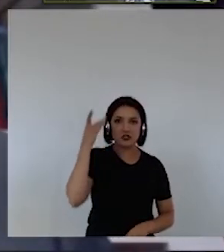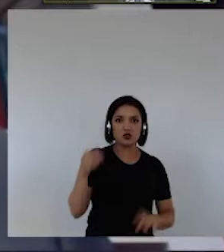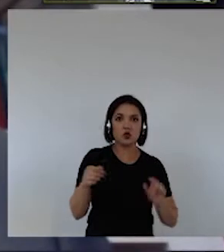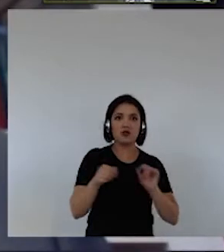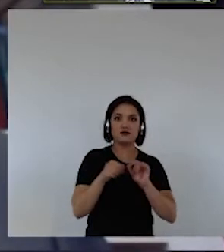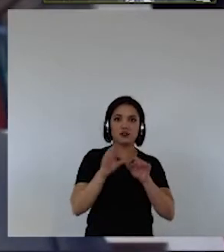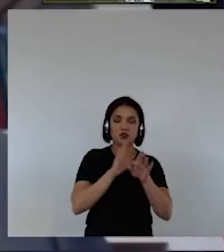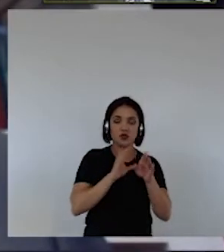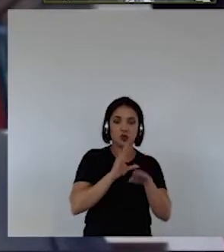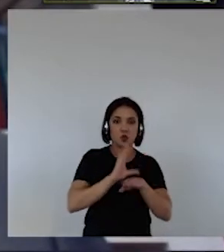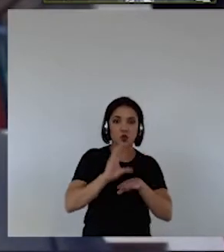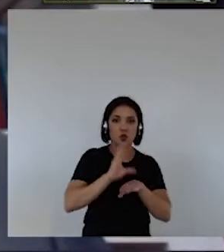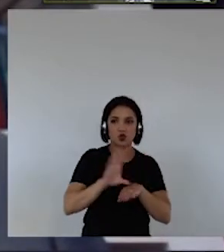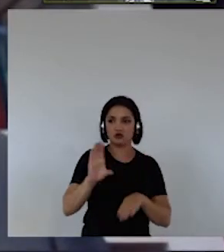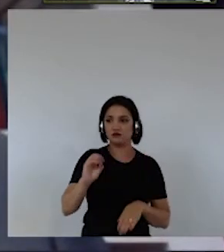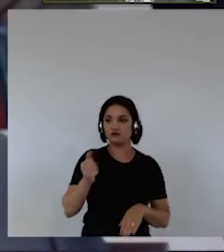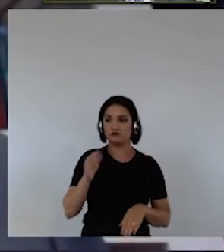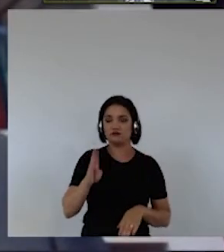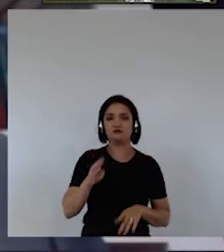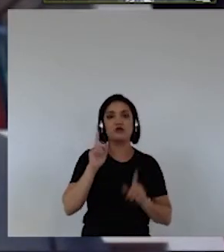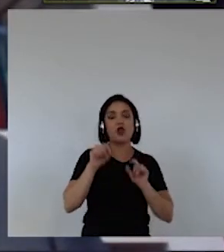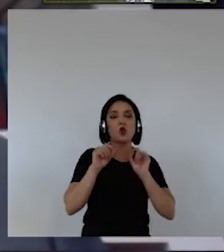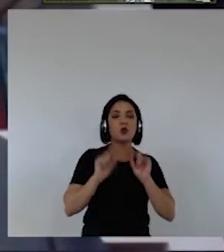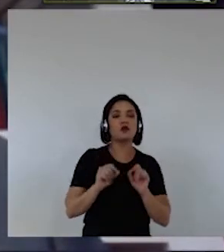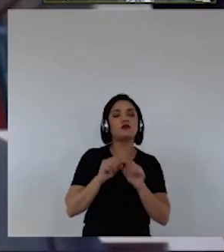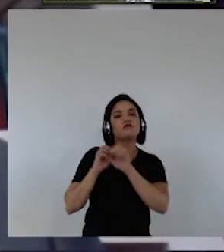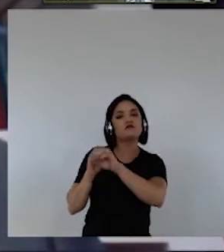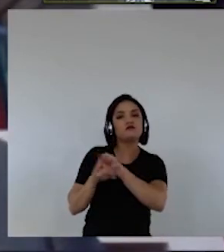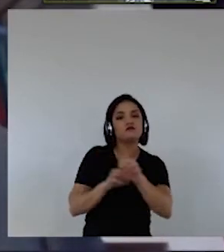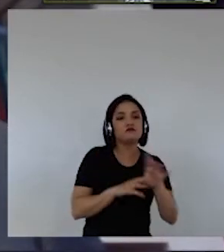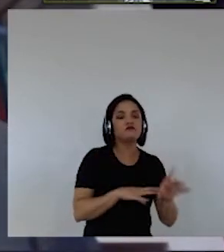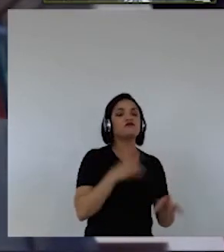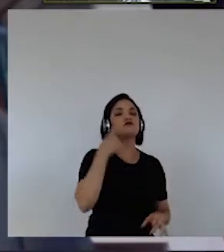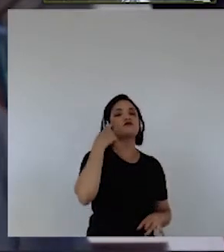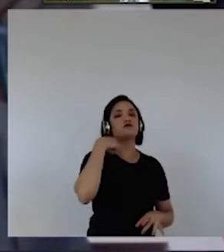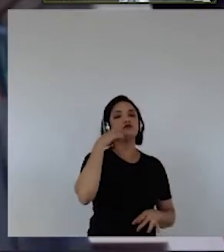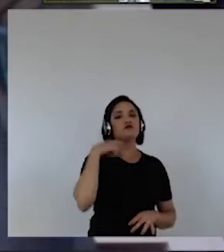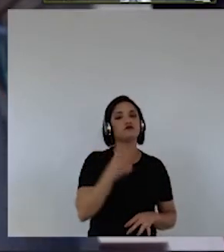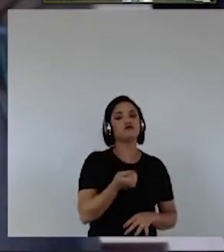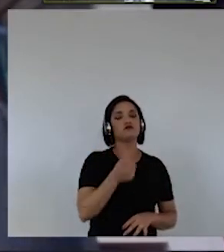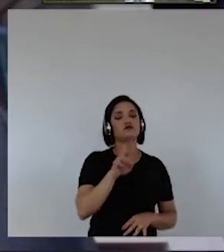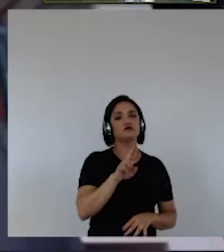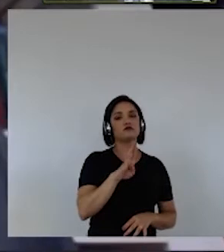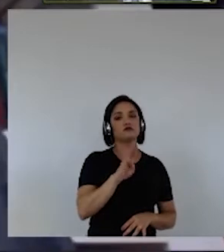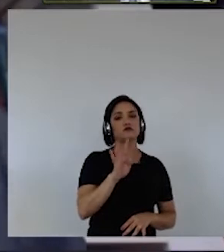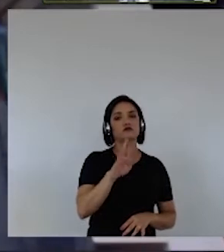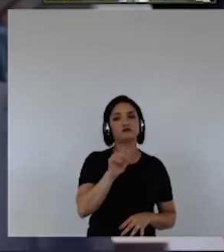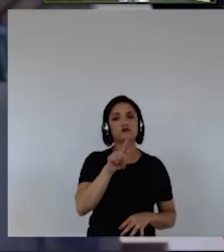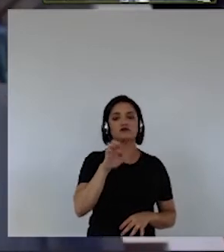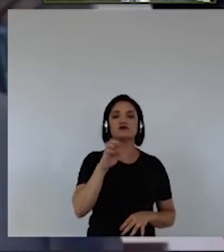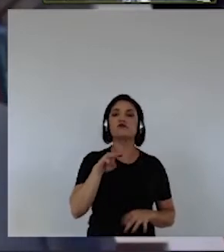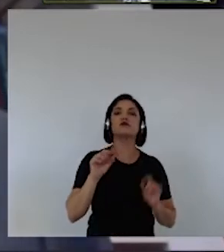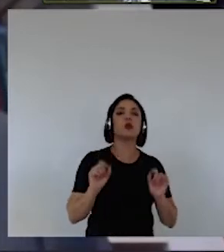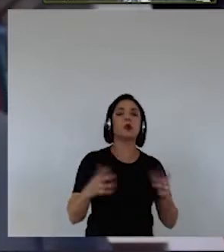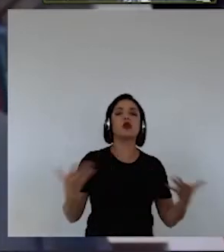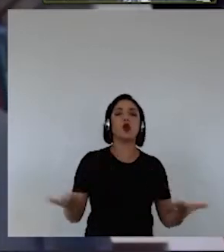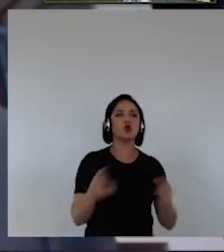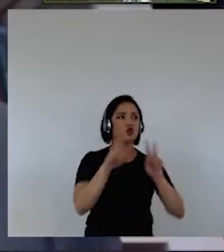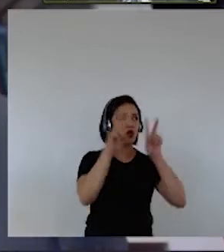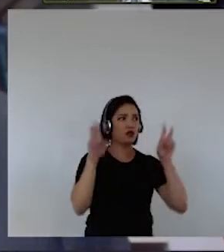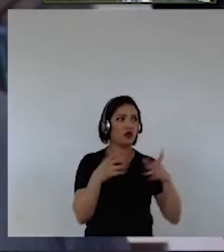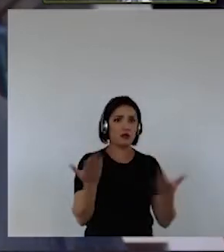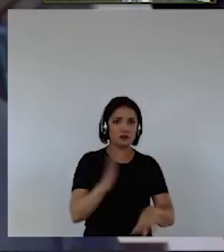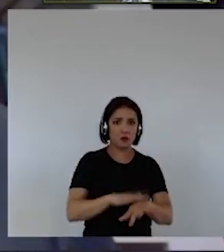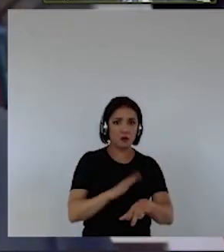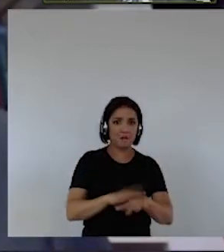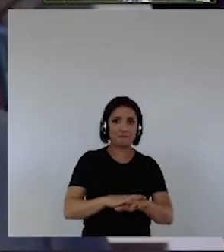OAB, e um curso de capacitação na advocacia da arbitragem. E o tema aqui é sobre a arbitragem nesse tempo de crise,